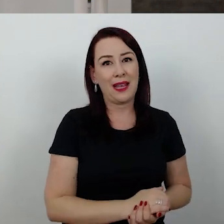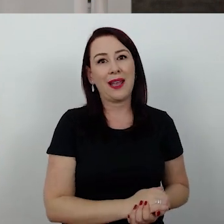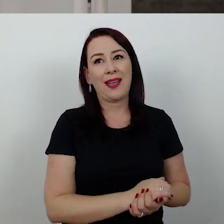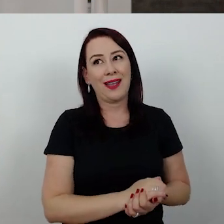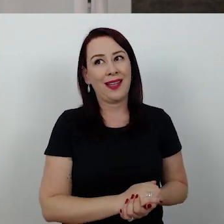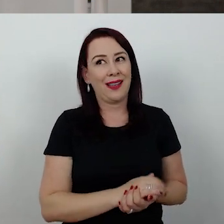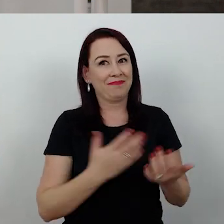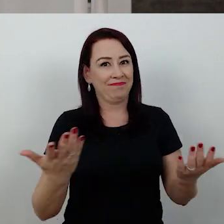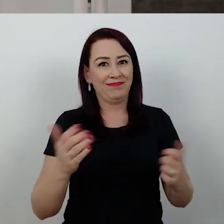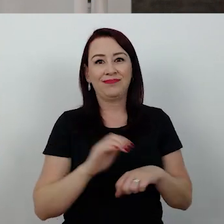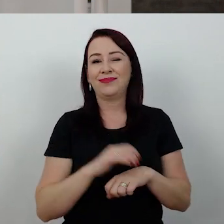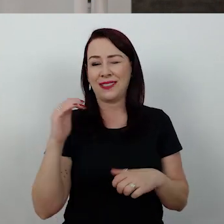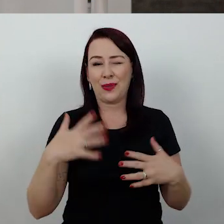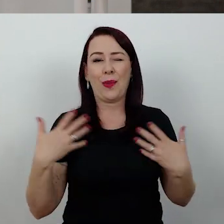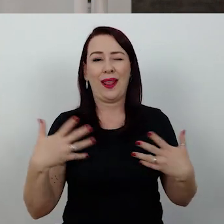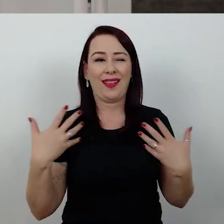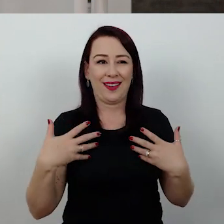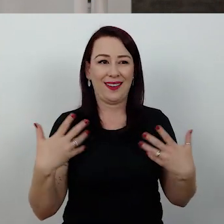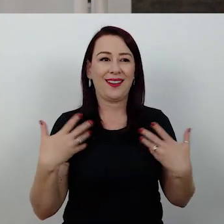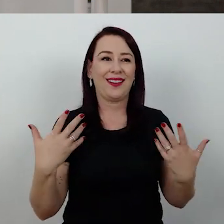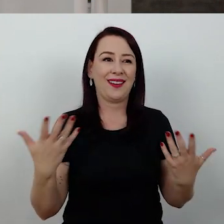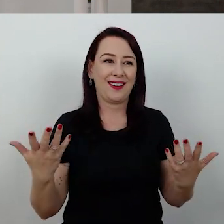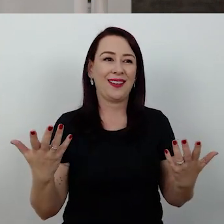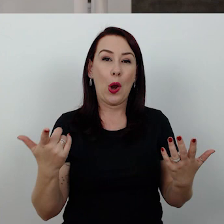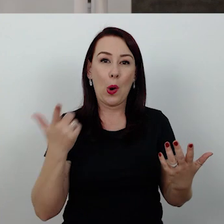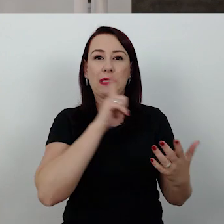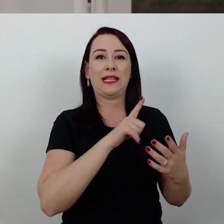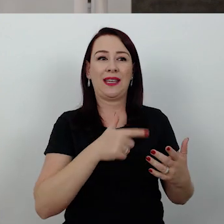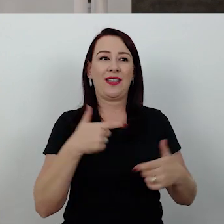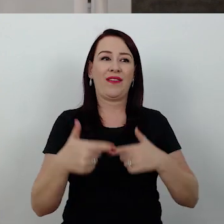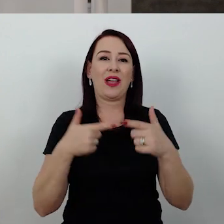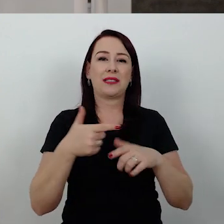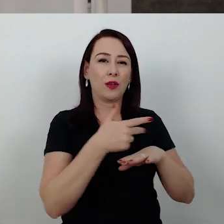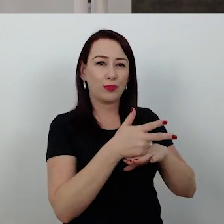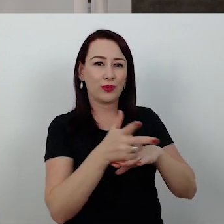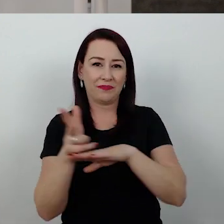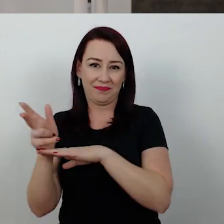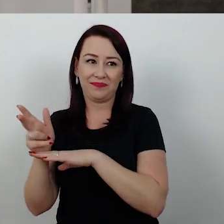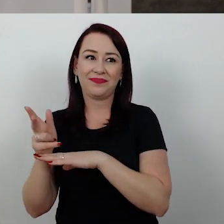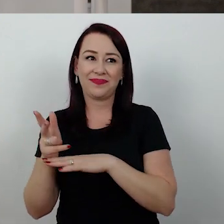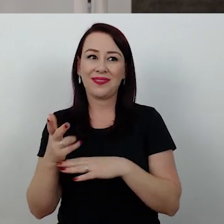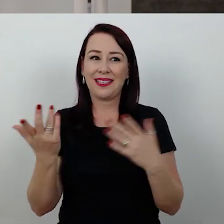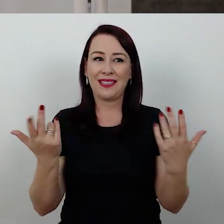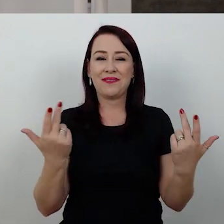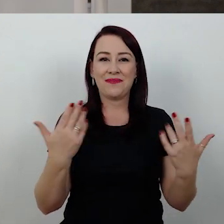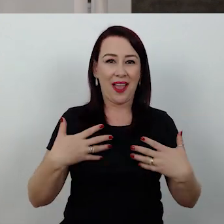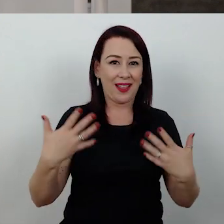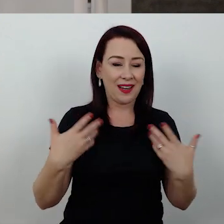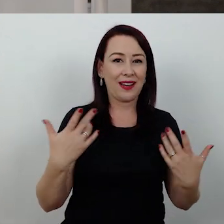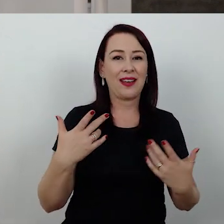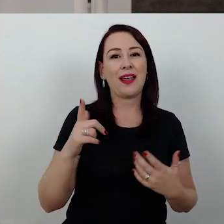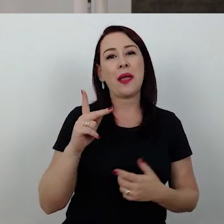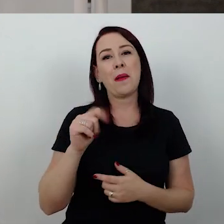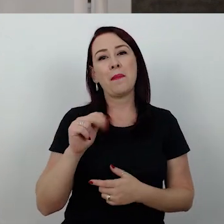Vai ser uma alegria muito grande, né, poder executar os projetos. Então, poxa, que alegria, Paulo Gustavo